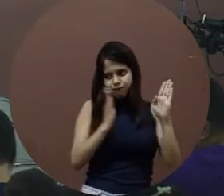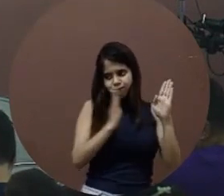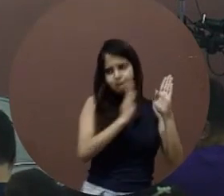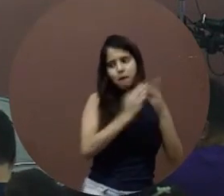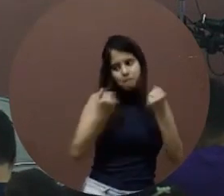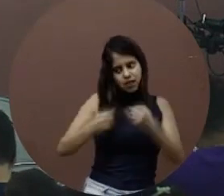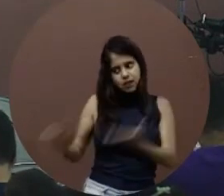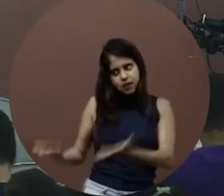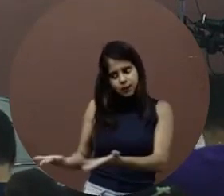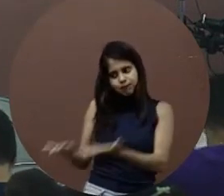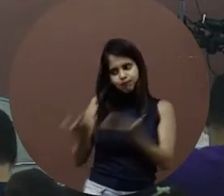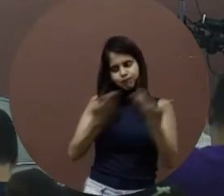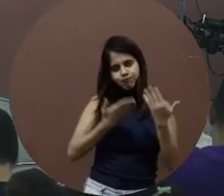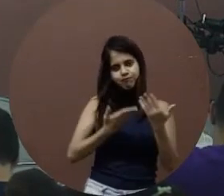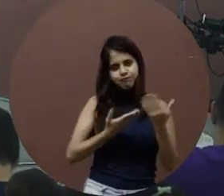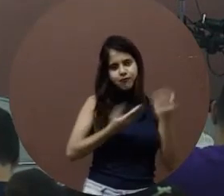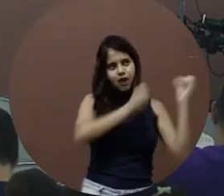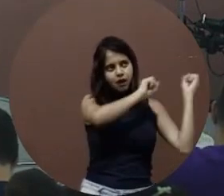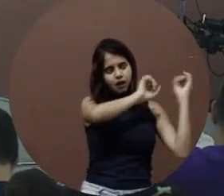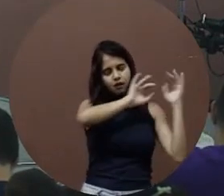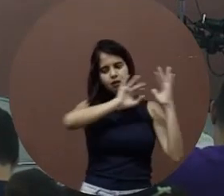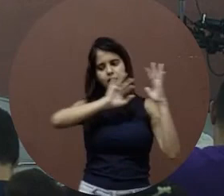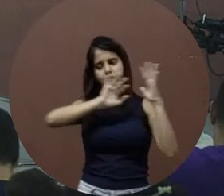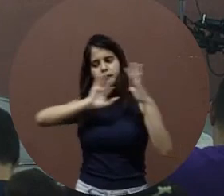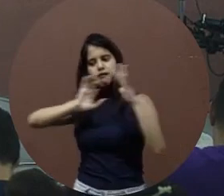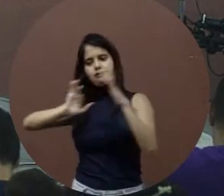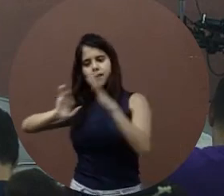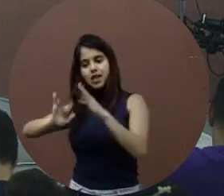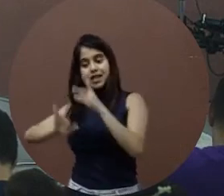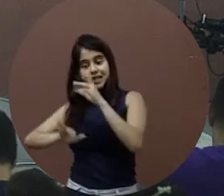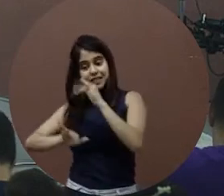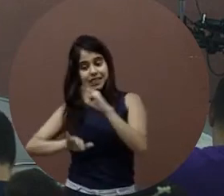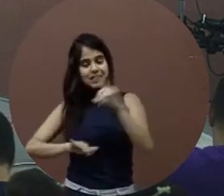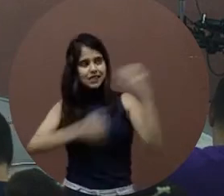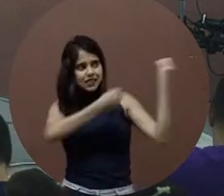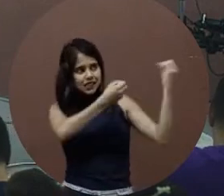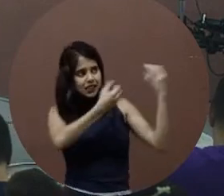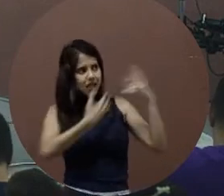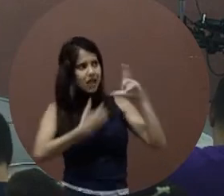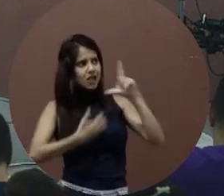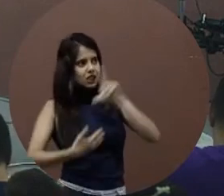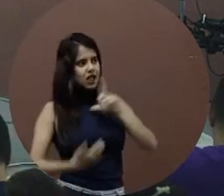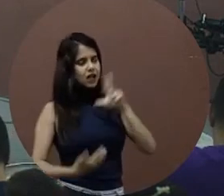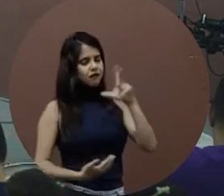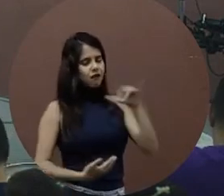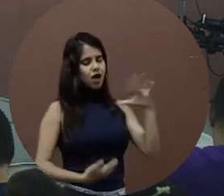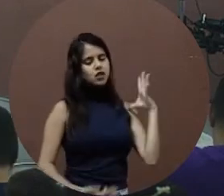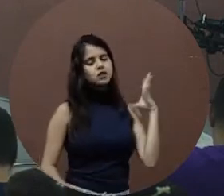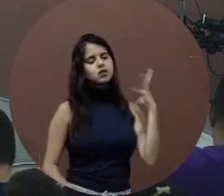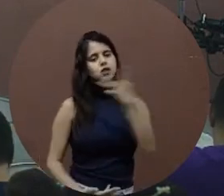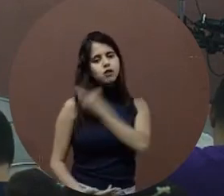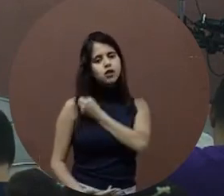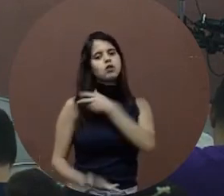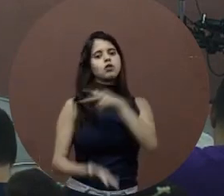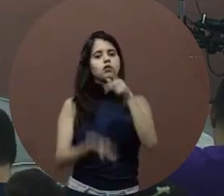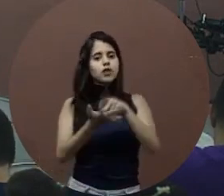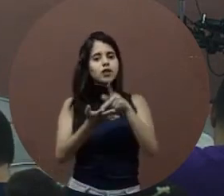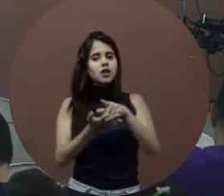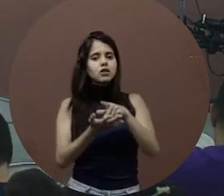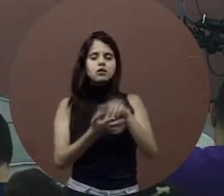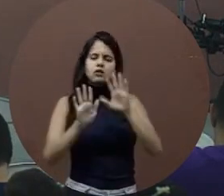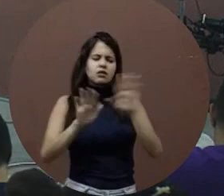graça vai te salvar. A graça vai te transformar. A graça vai te purificar. Não se